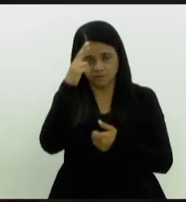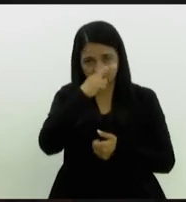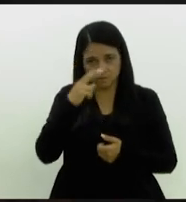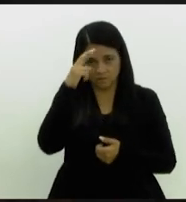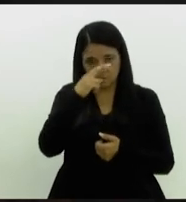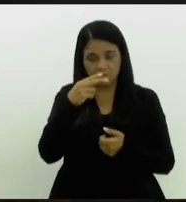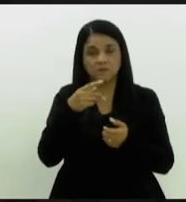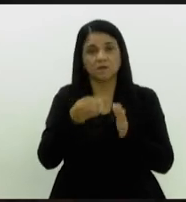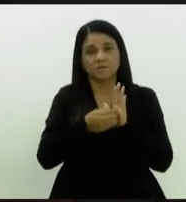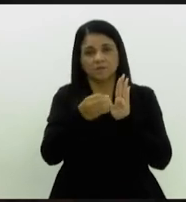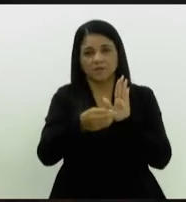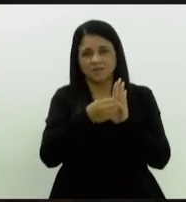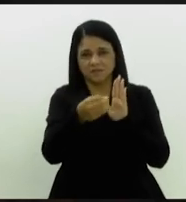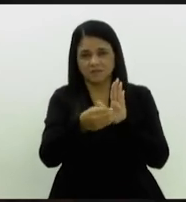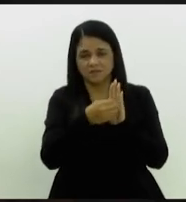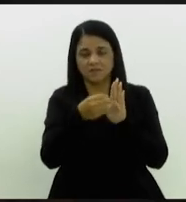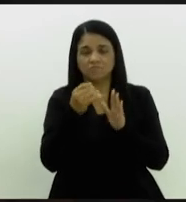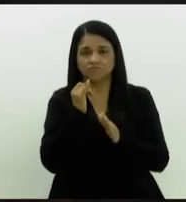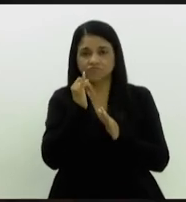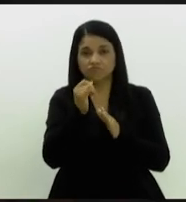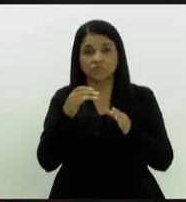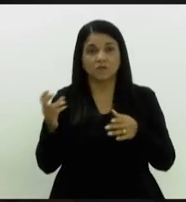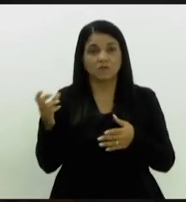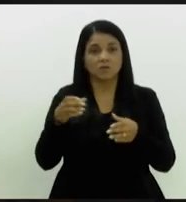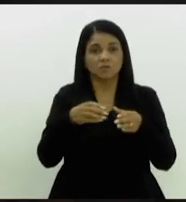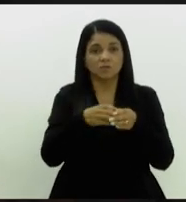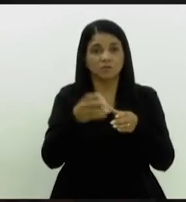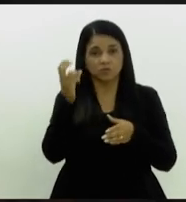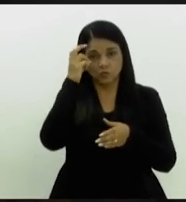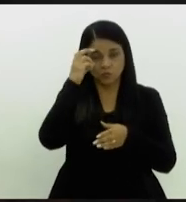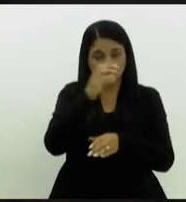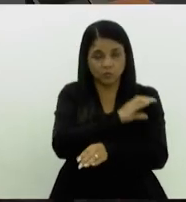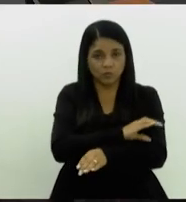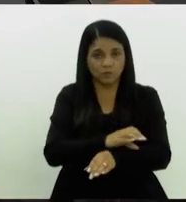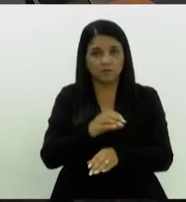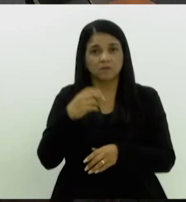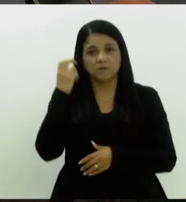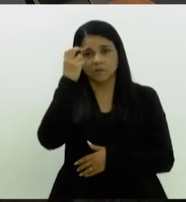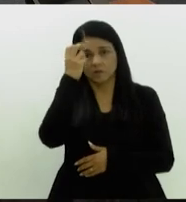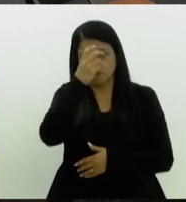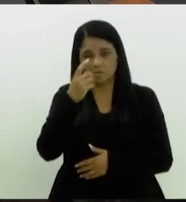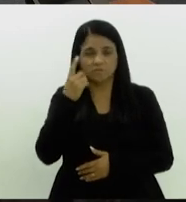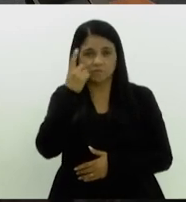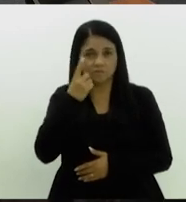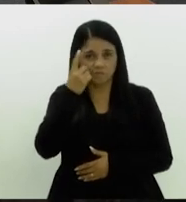controle. Para emitir parecer pela comissão de cultura, deputada Verônica Lima.